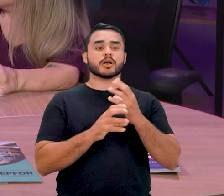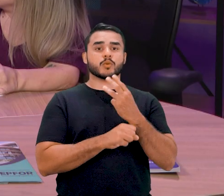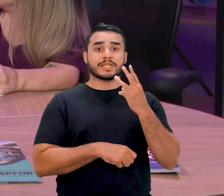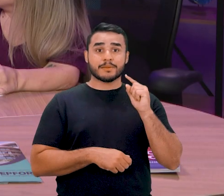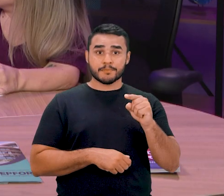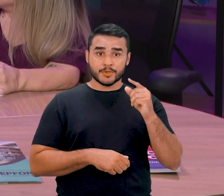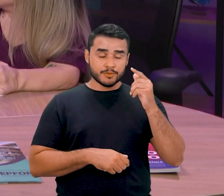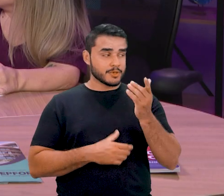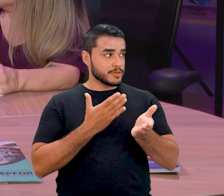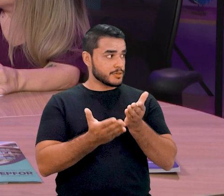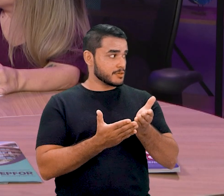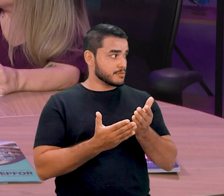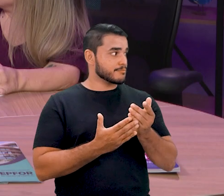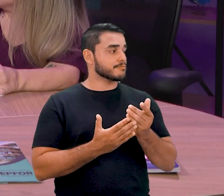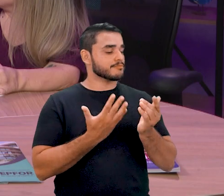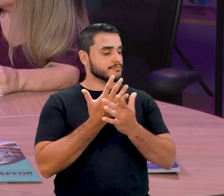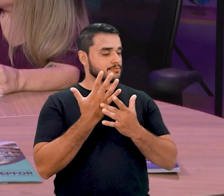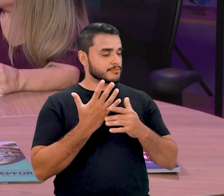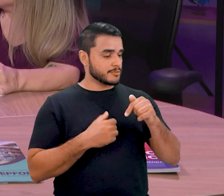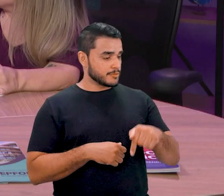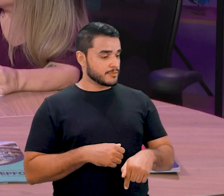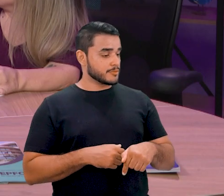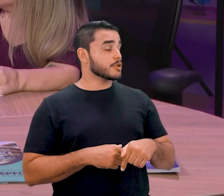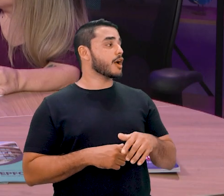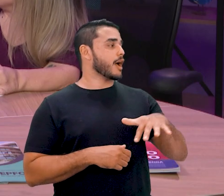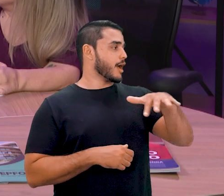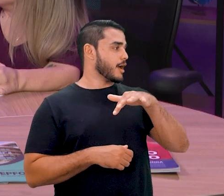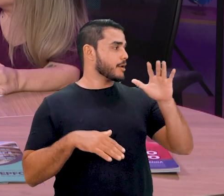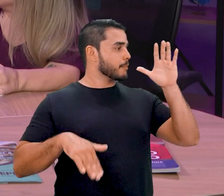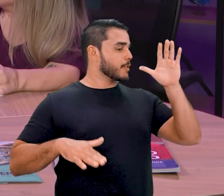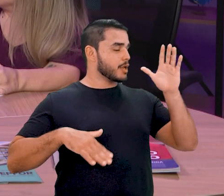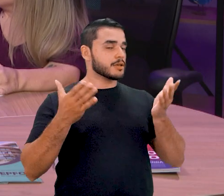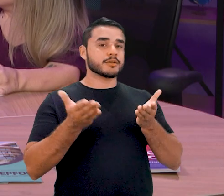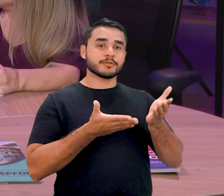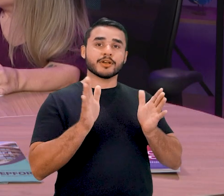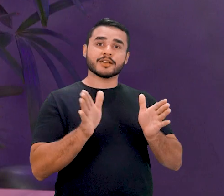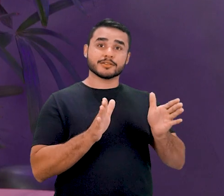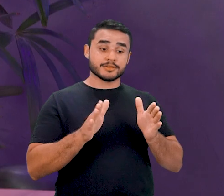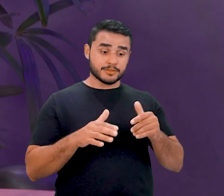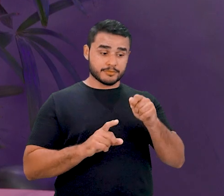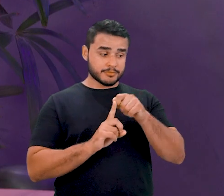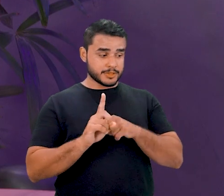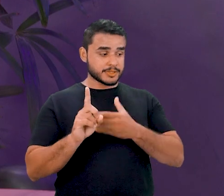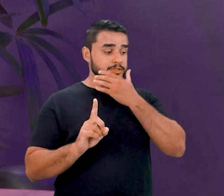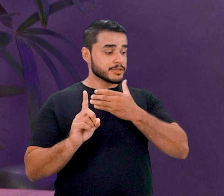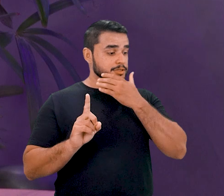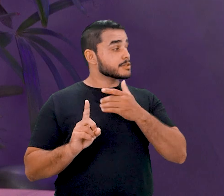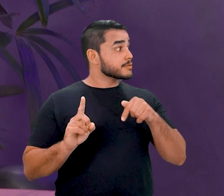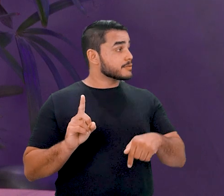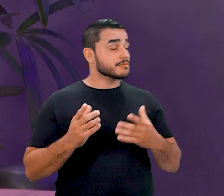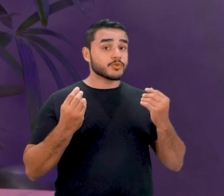a pessoas com deficiência só nesse ano. E o ano não acabou ainda. Né? O dezembro está aí, então o